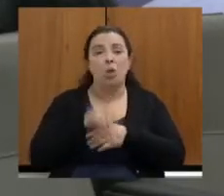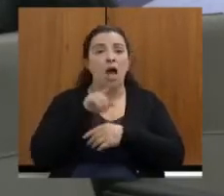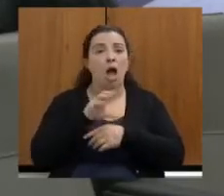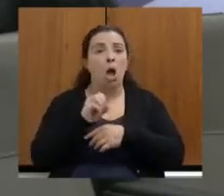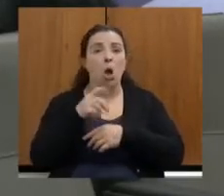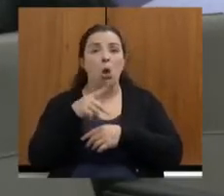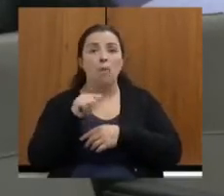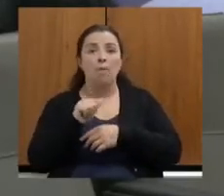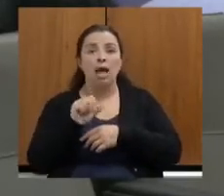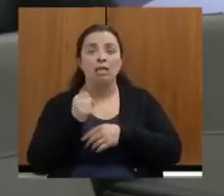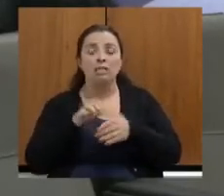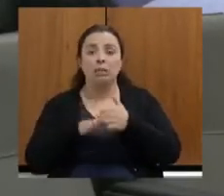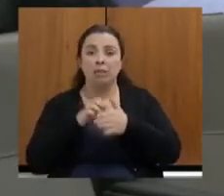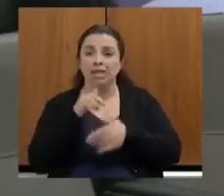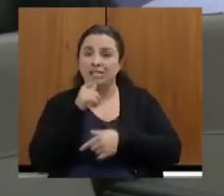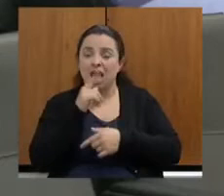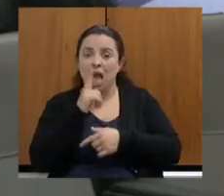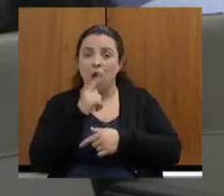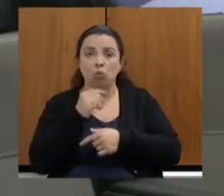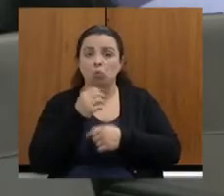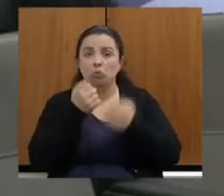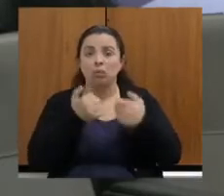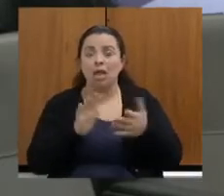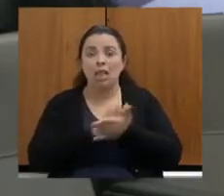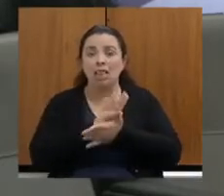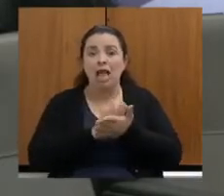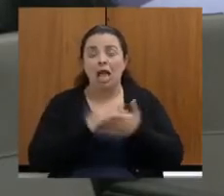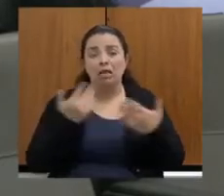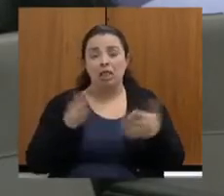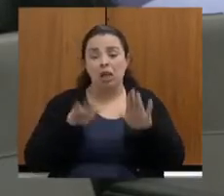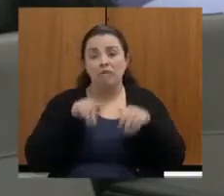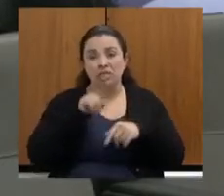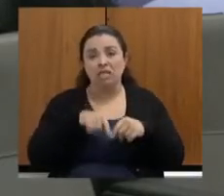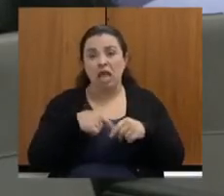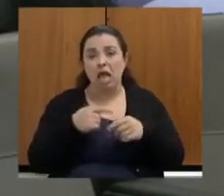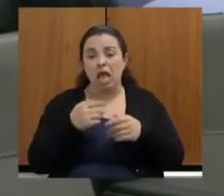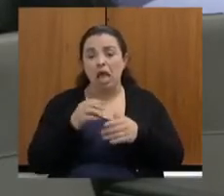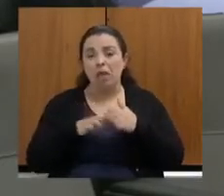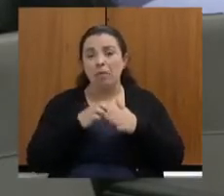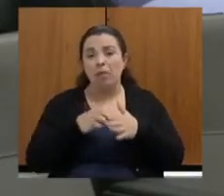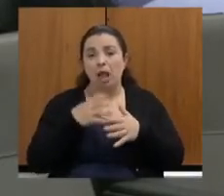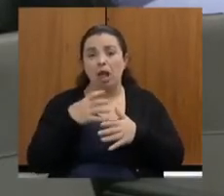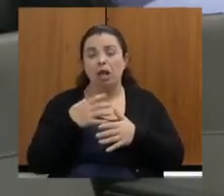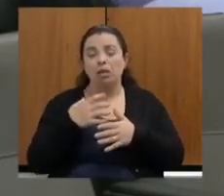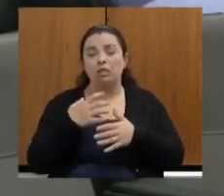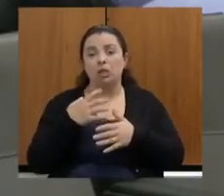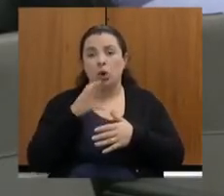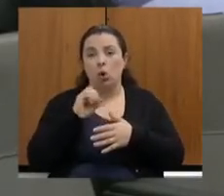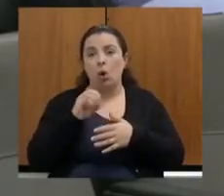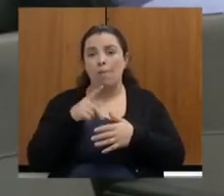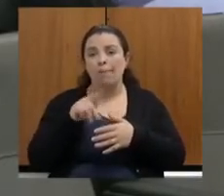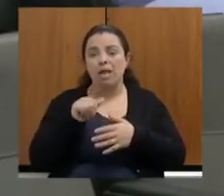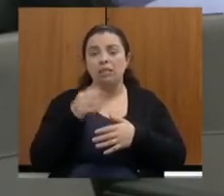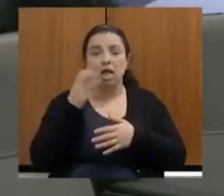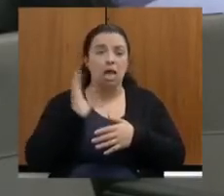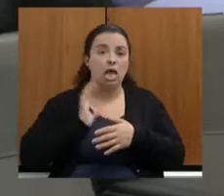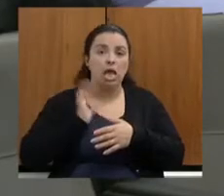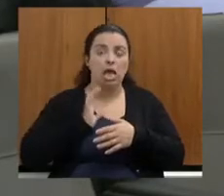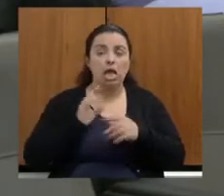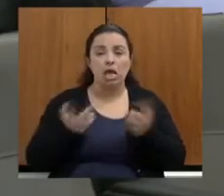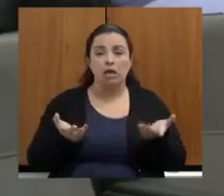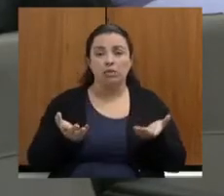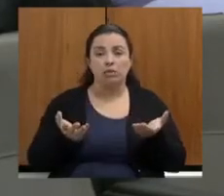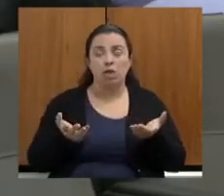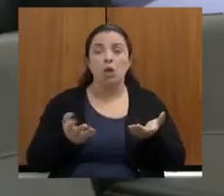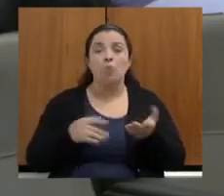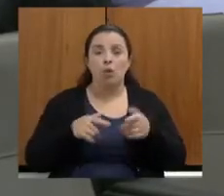justificativa nenhuma não ela só pode estar com o bolso dela cheia de dinheiro porque a conta nunca deixe de chegar na nossas casas mas a água